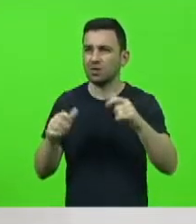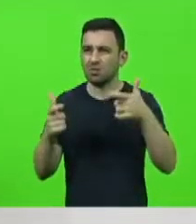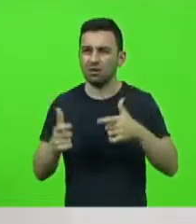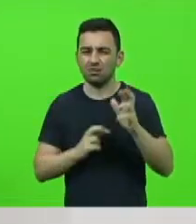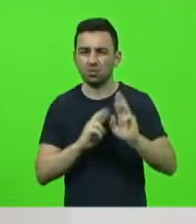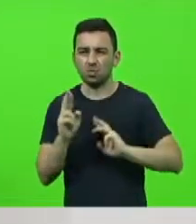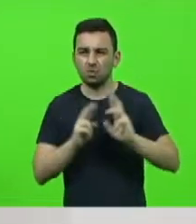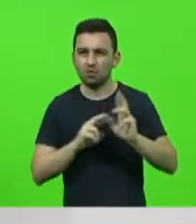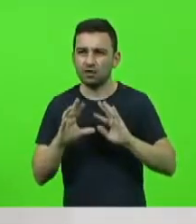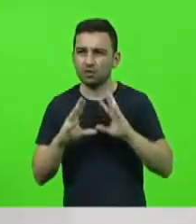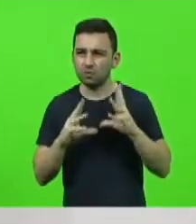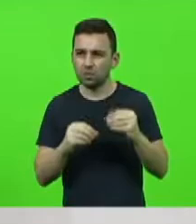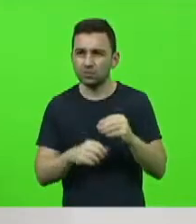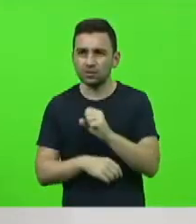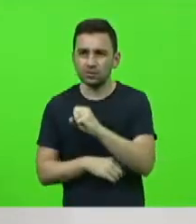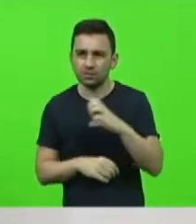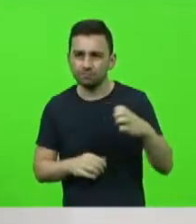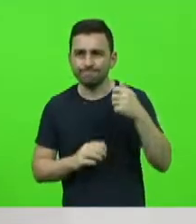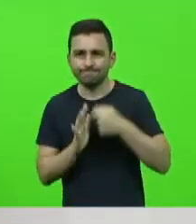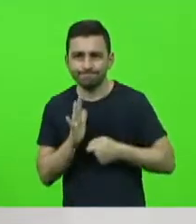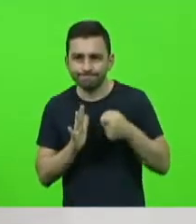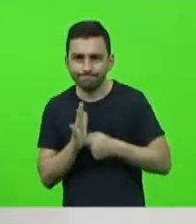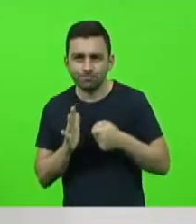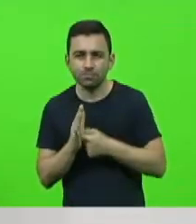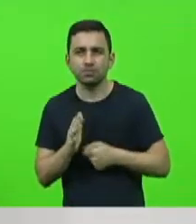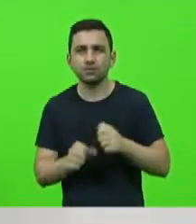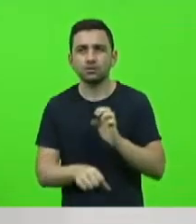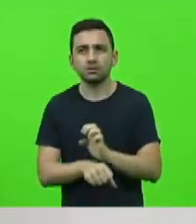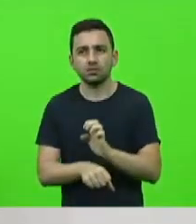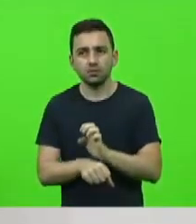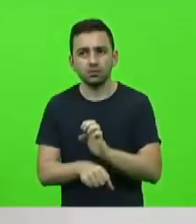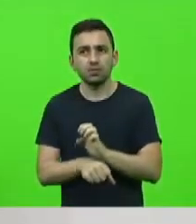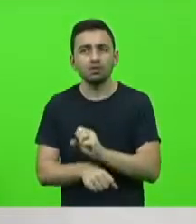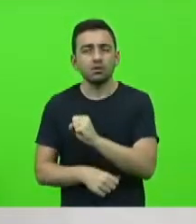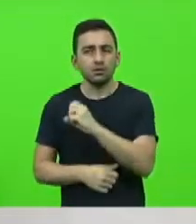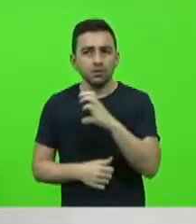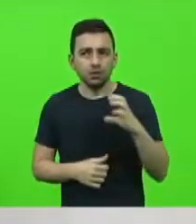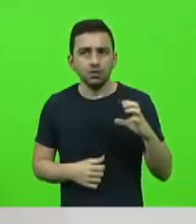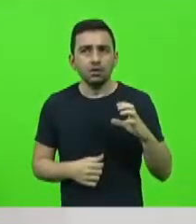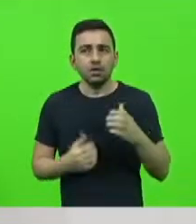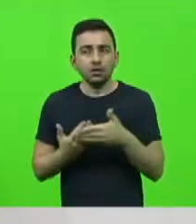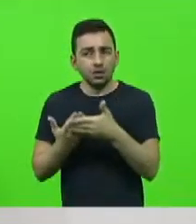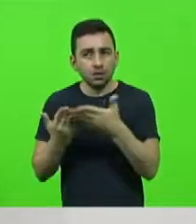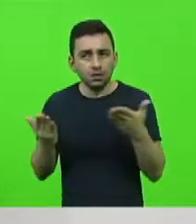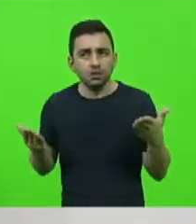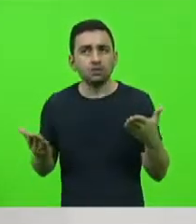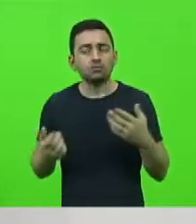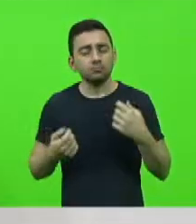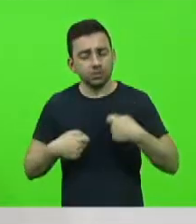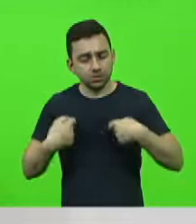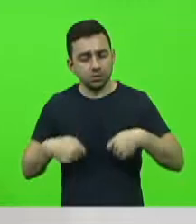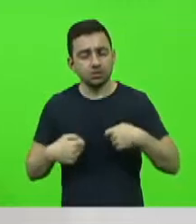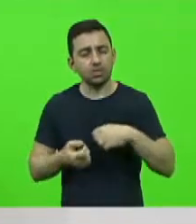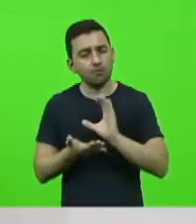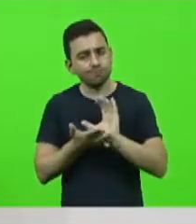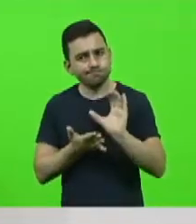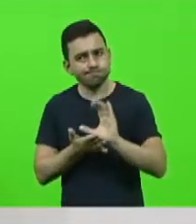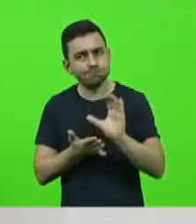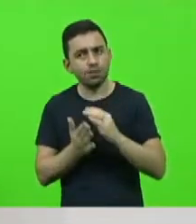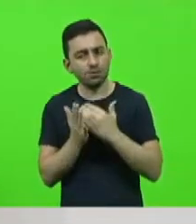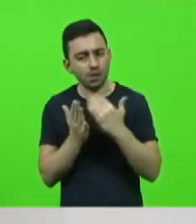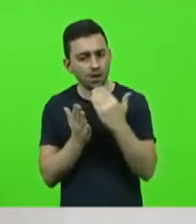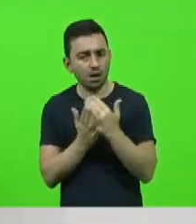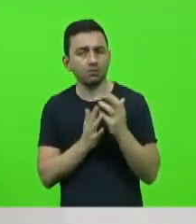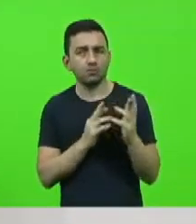Santa Catarina e cobramos do governo do Estado a recuperação e ampliação dos investimentos em toda a malha viária do Estado